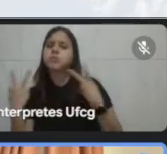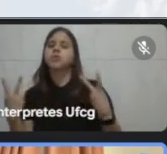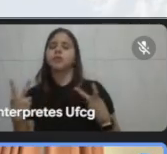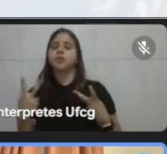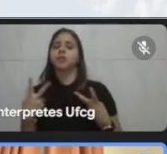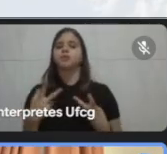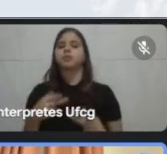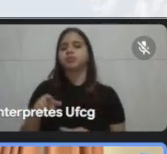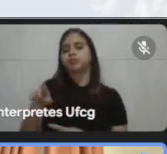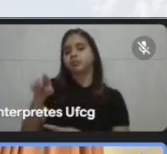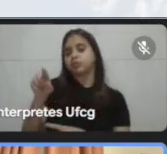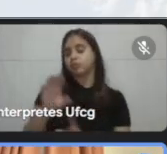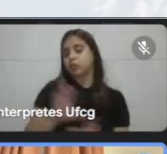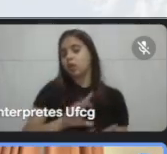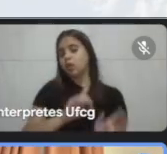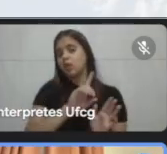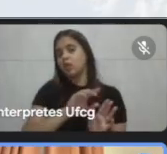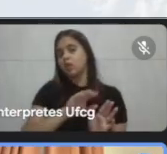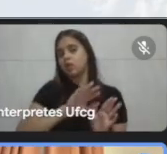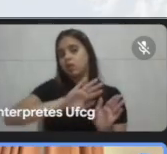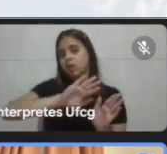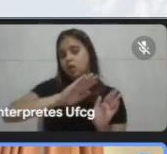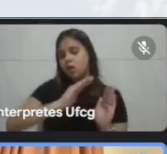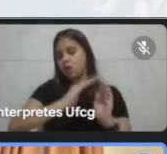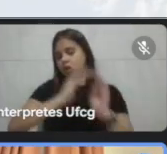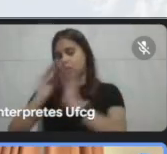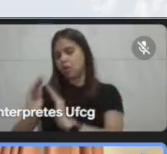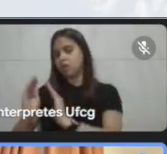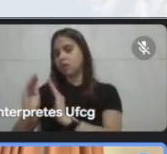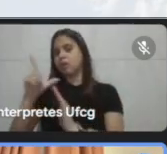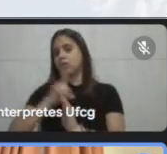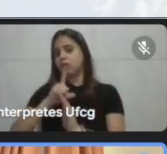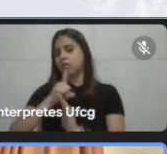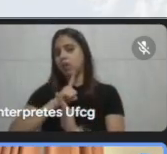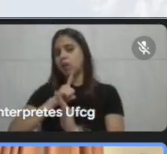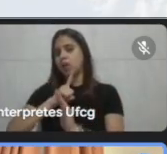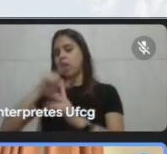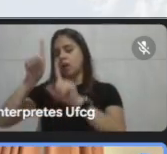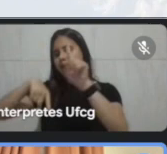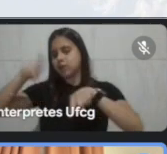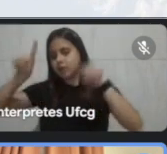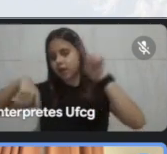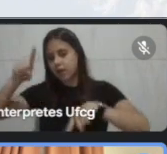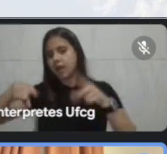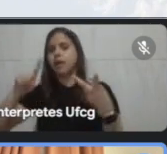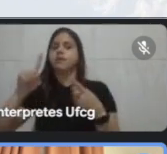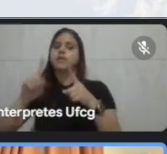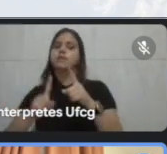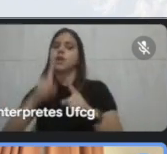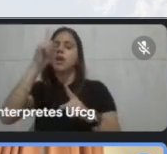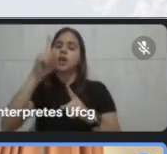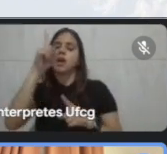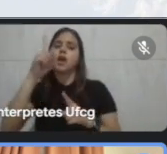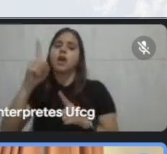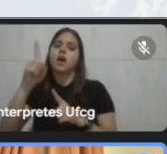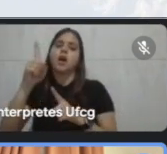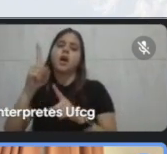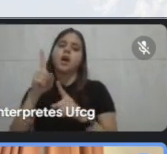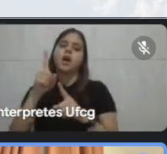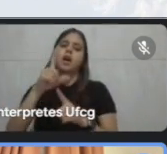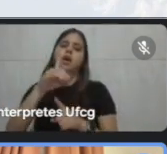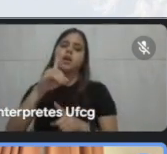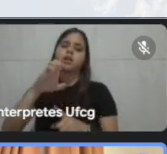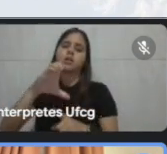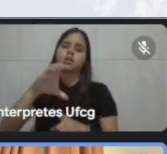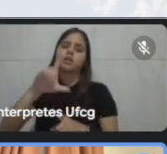Aqui nós temos as variáveis explicativas, que seriam a declividade. Aqui seria a distância a rodovias